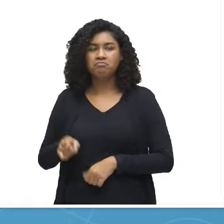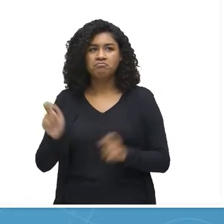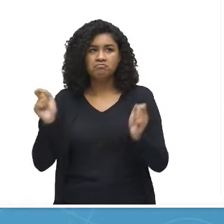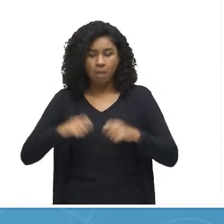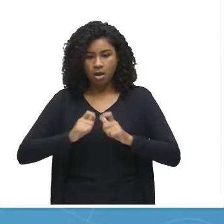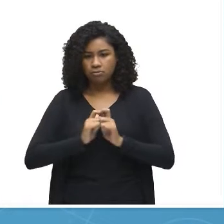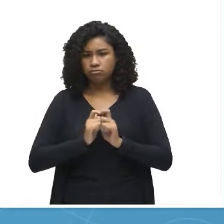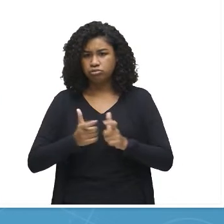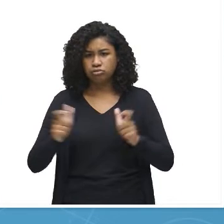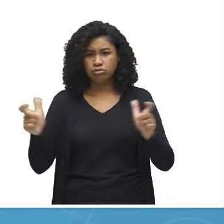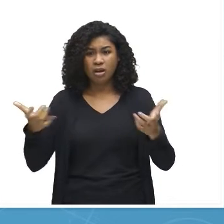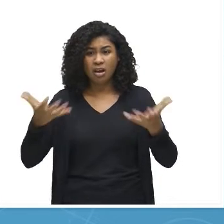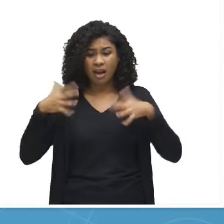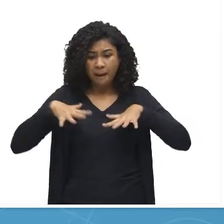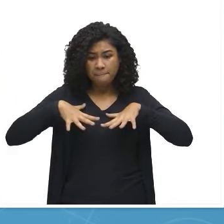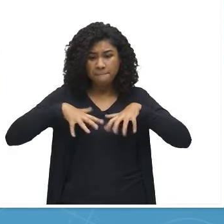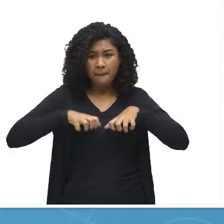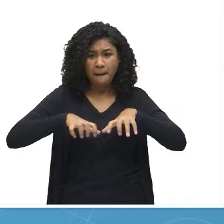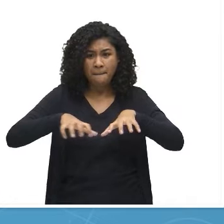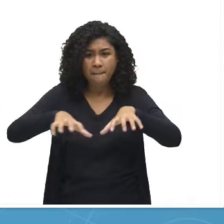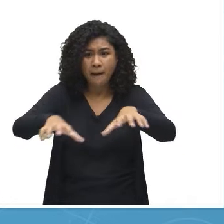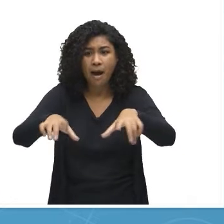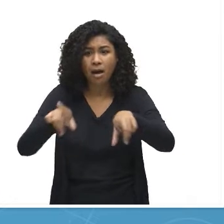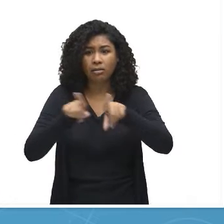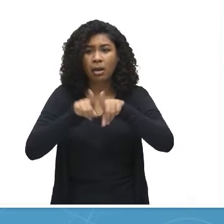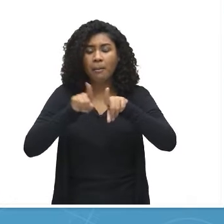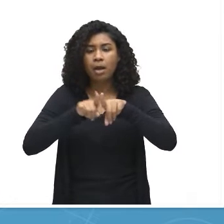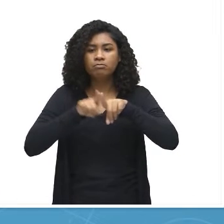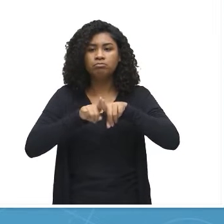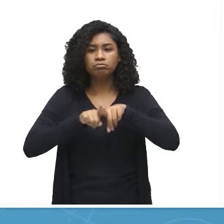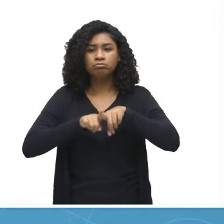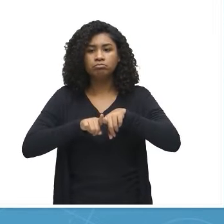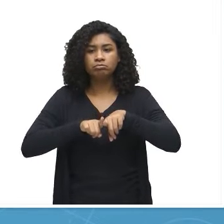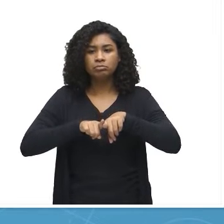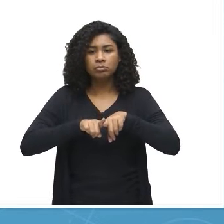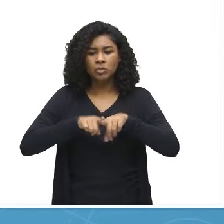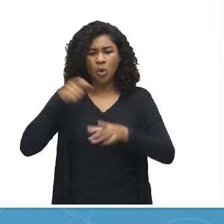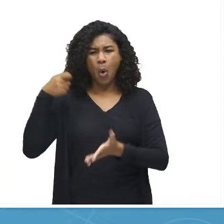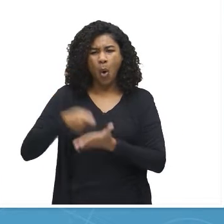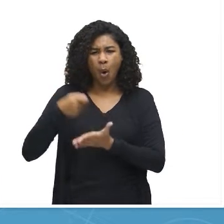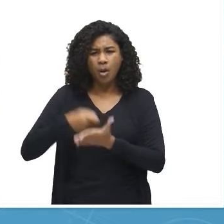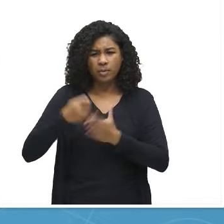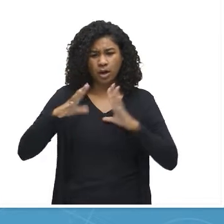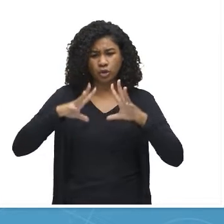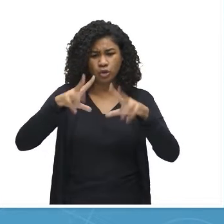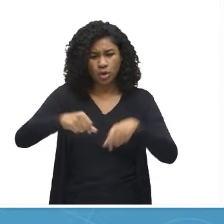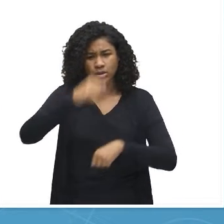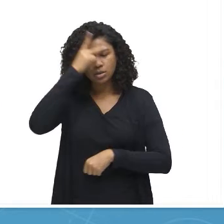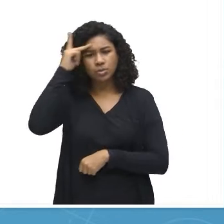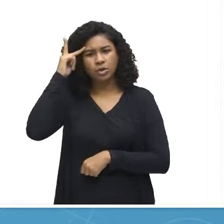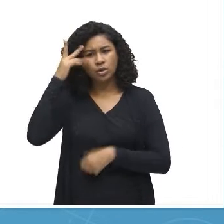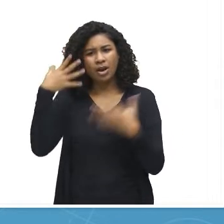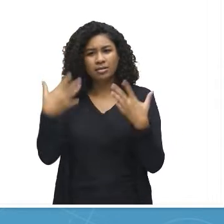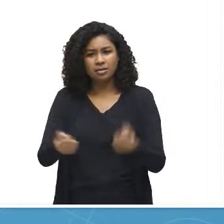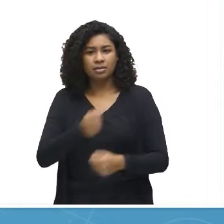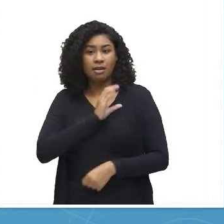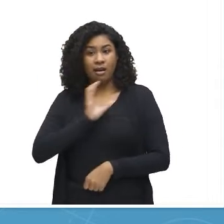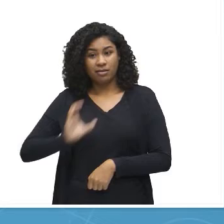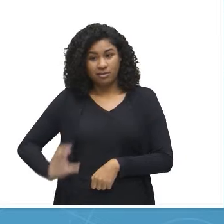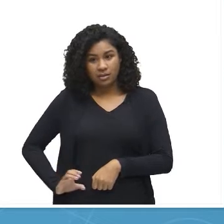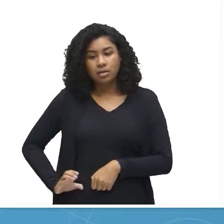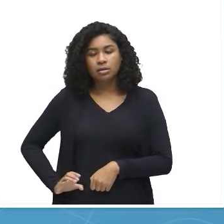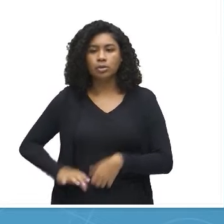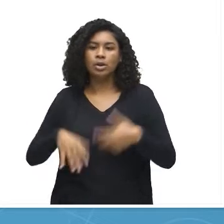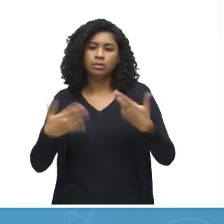de dominação e cristianização. Ele vai montar um império a serviço da igreja, vai ser uma aliança que vai dar